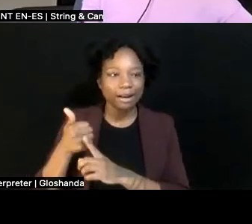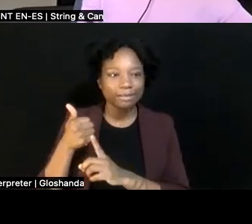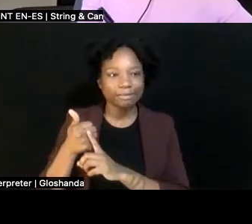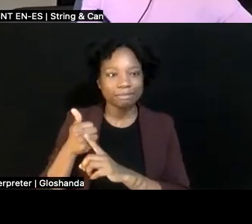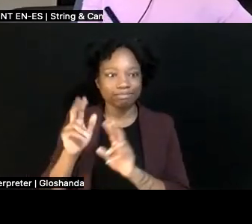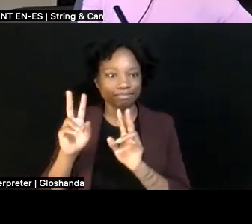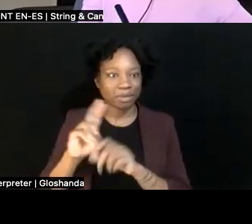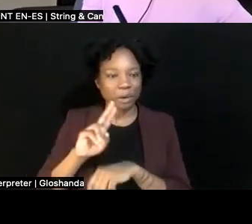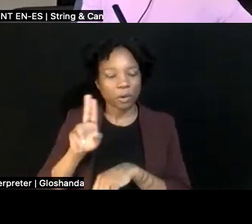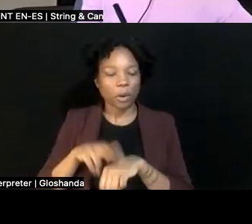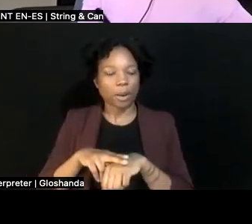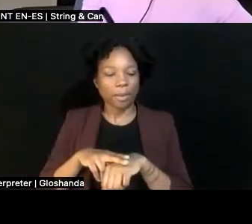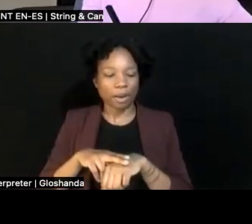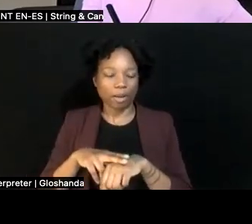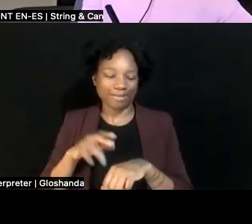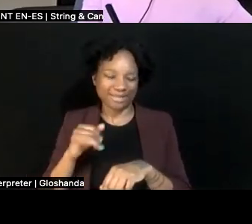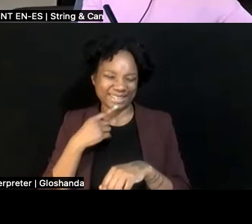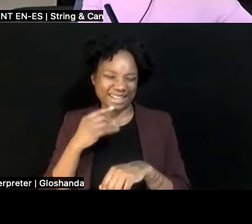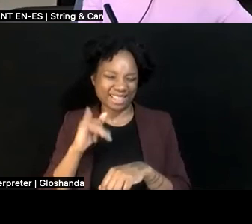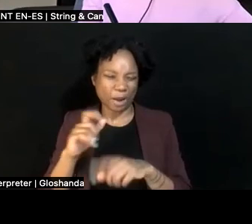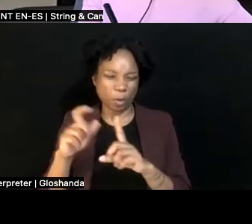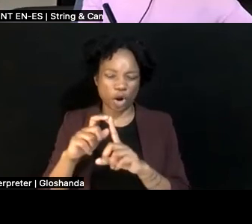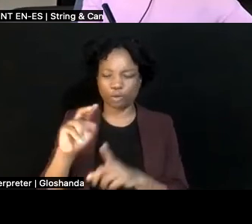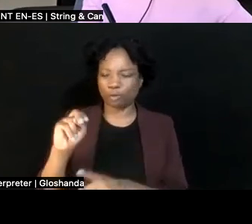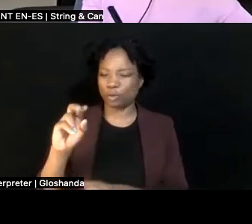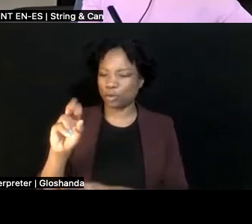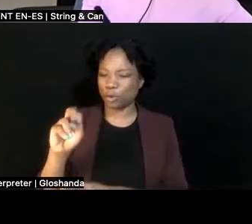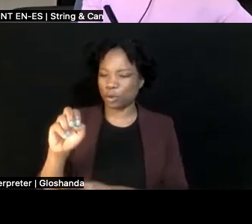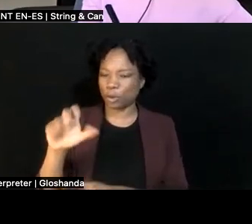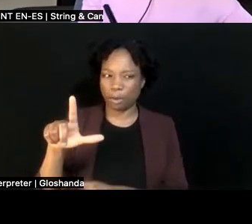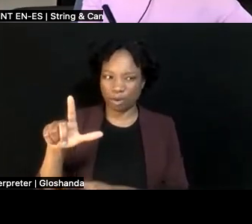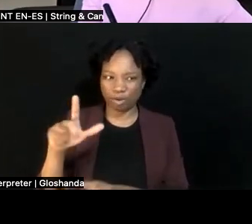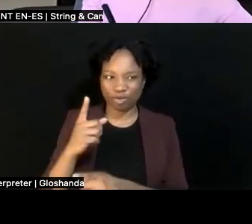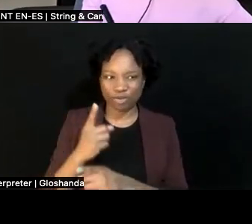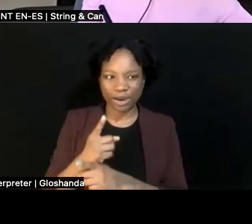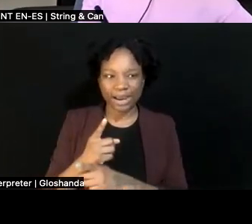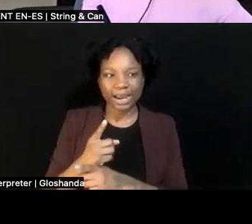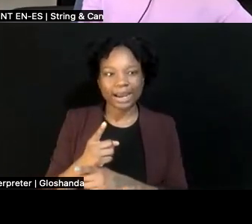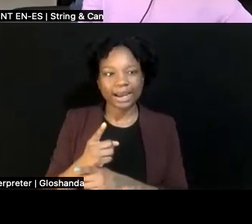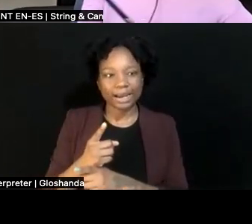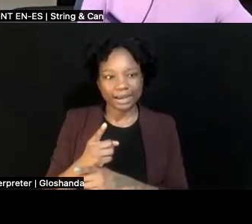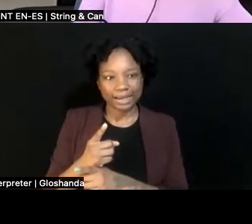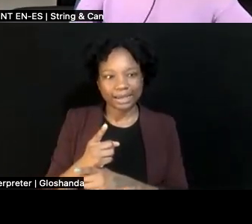digamos assim, não? Porque é o que vão